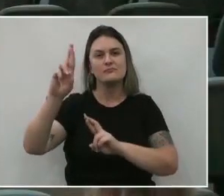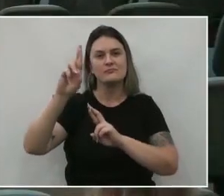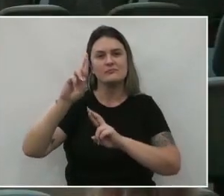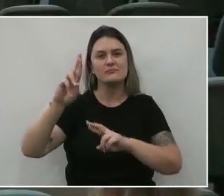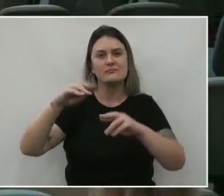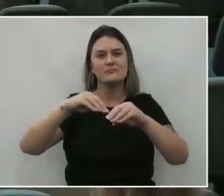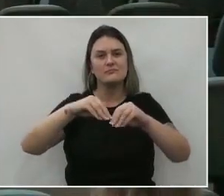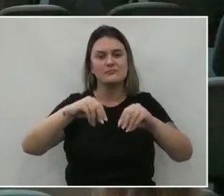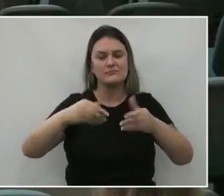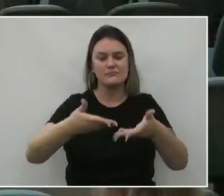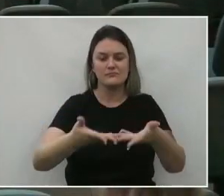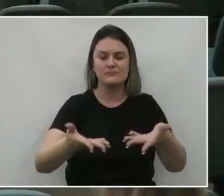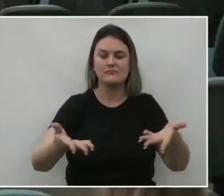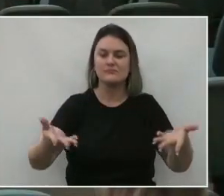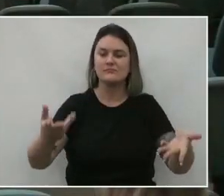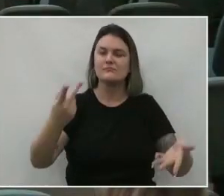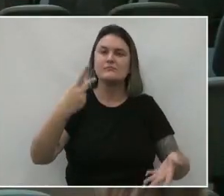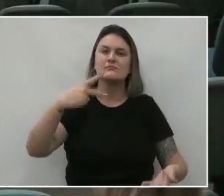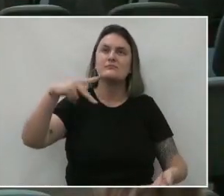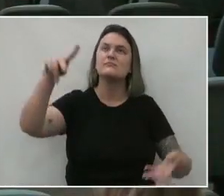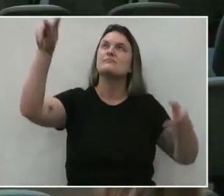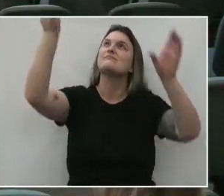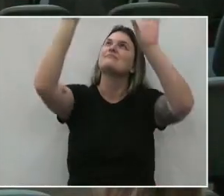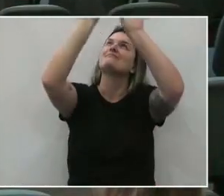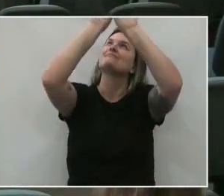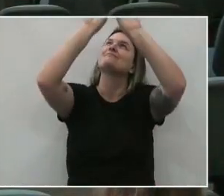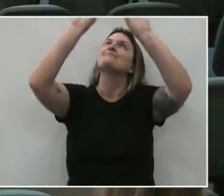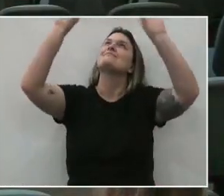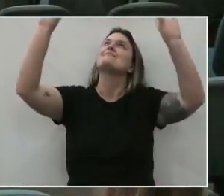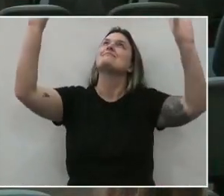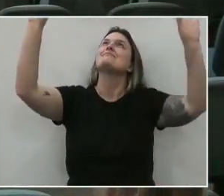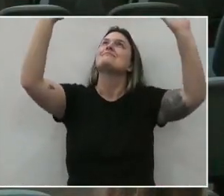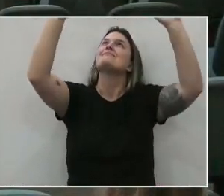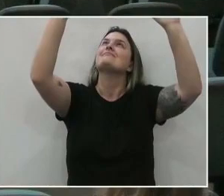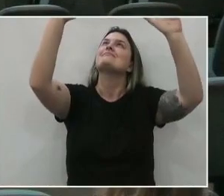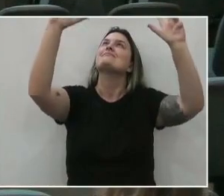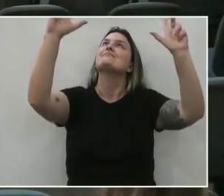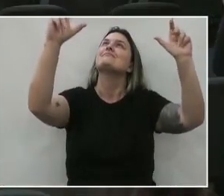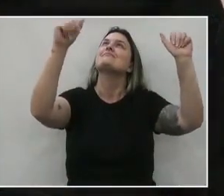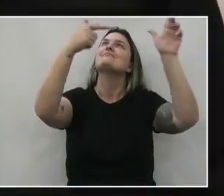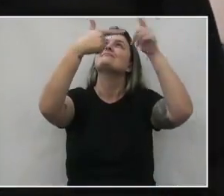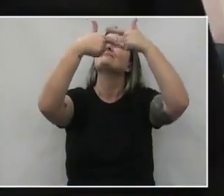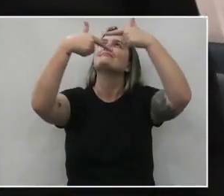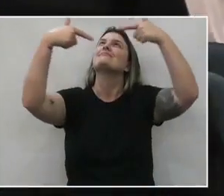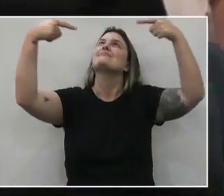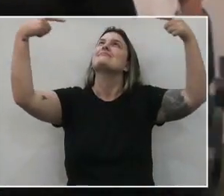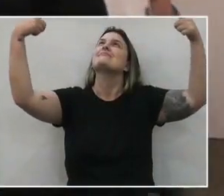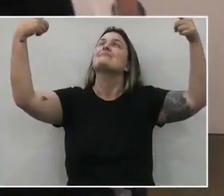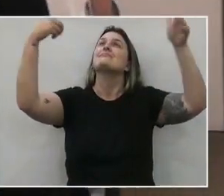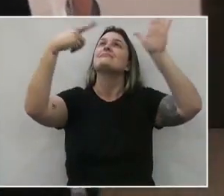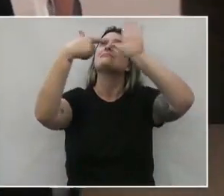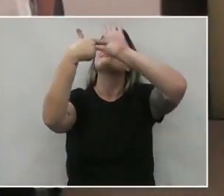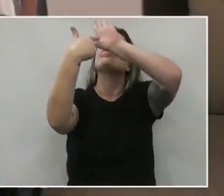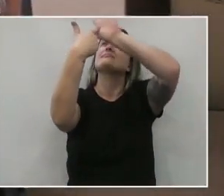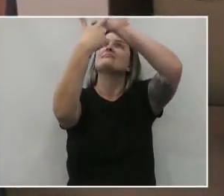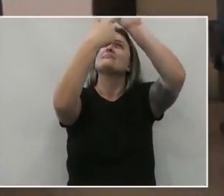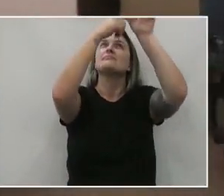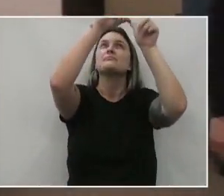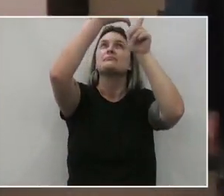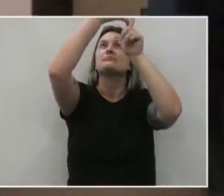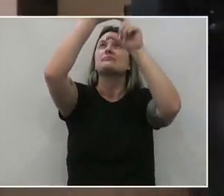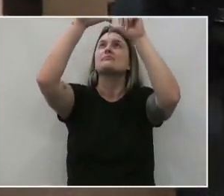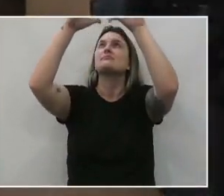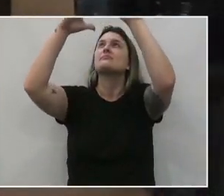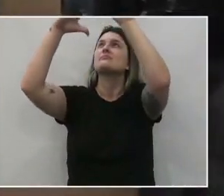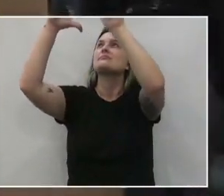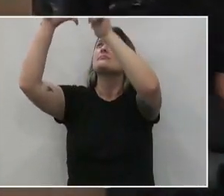amor e de esperança a terra desce. Sem teu formoso céu, risonho límpido, a imagem